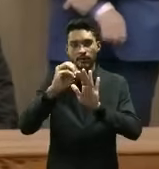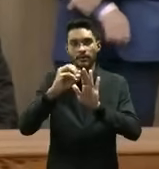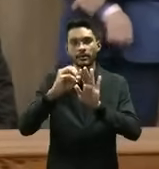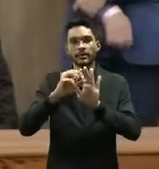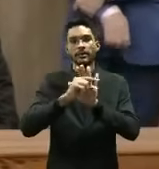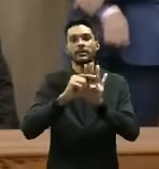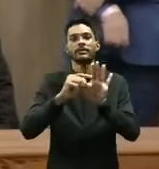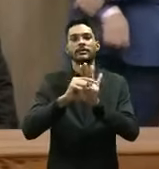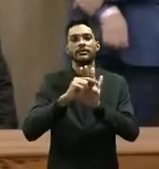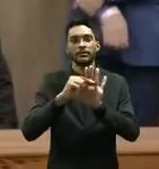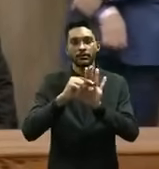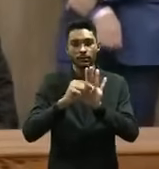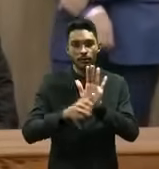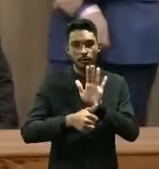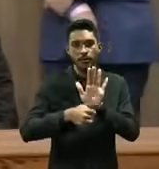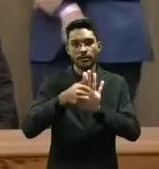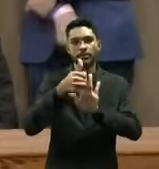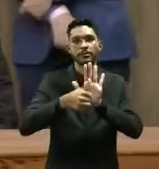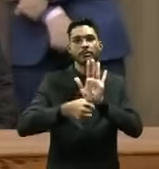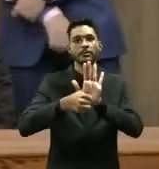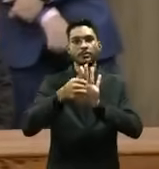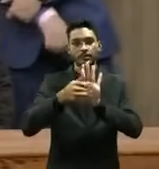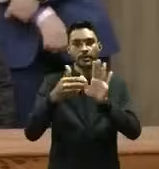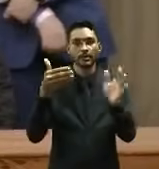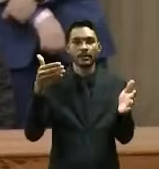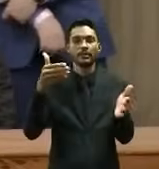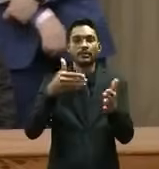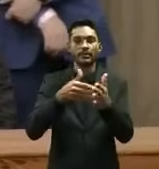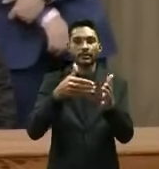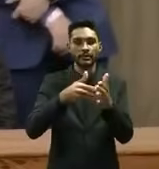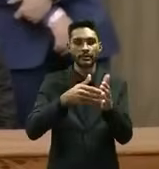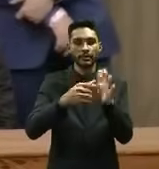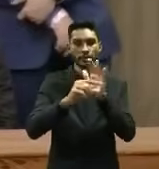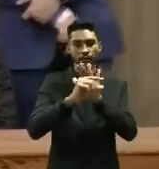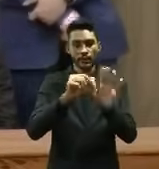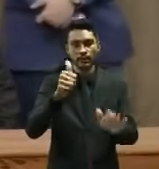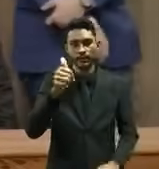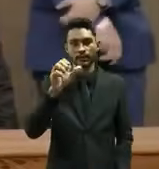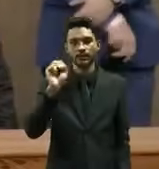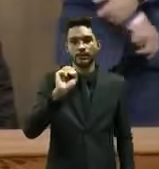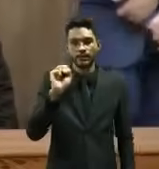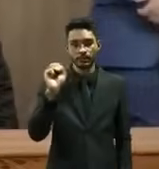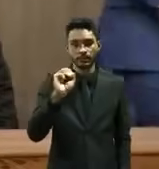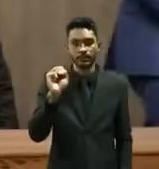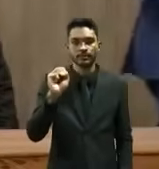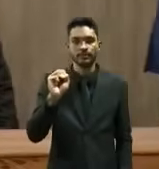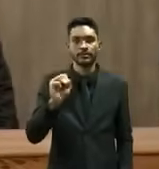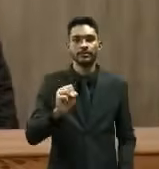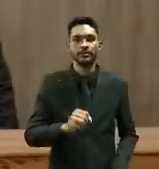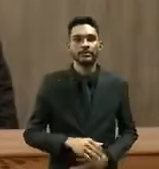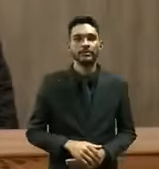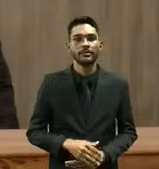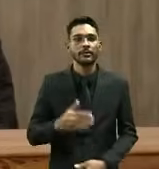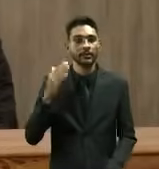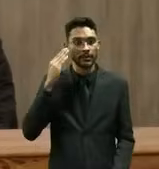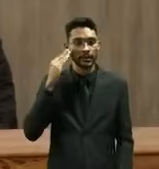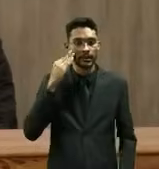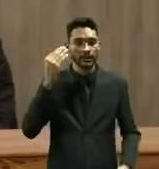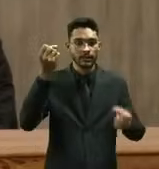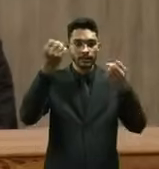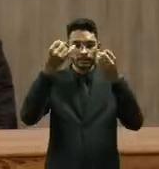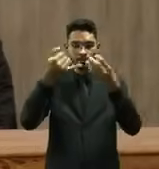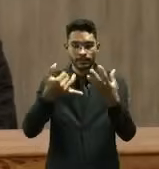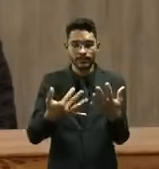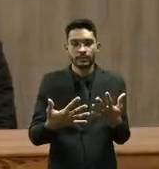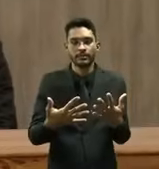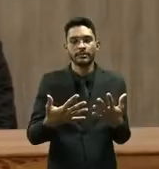um do verso um até o 18 fica melhor pra gente compreender vamos lá diz assim ó